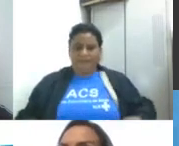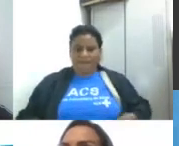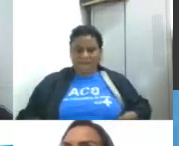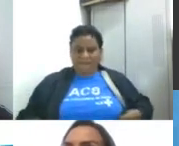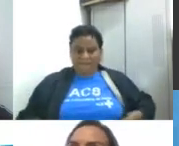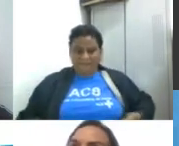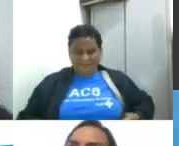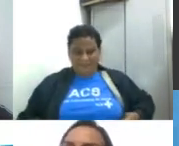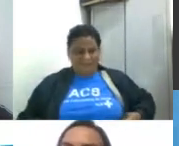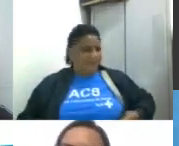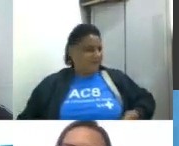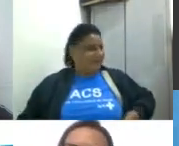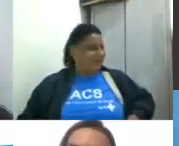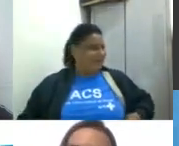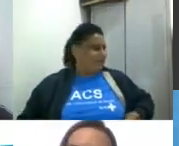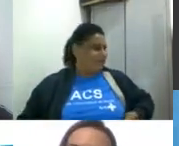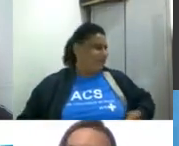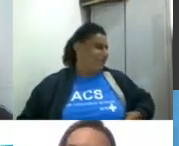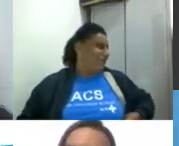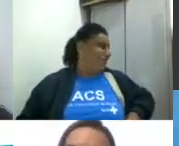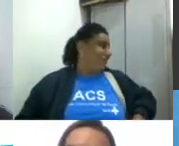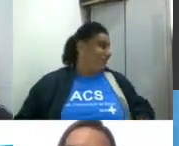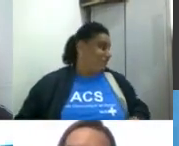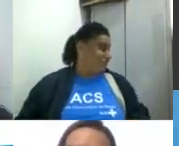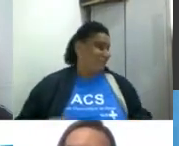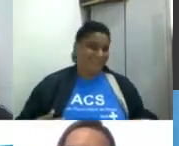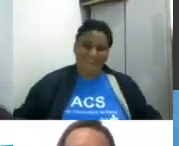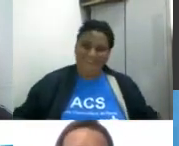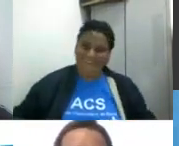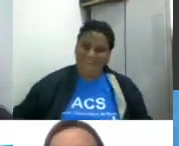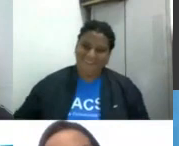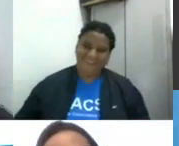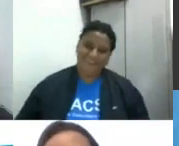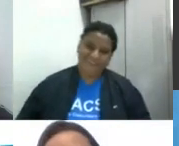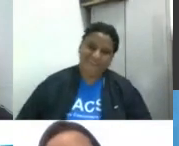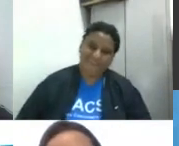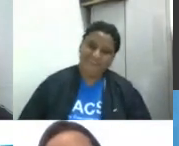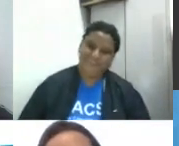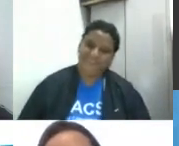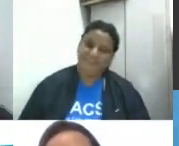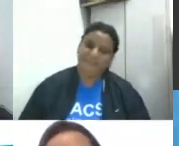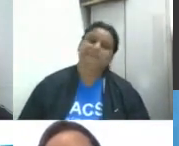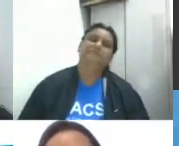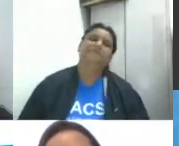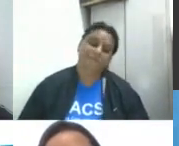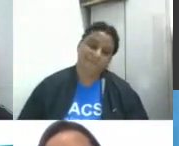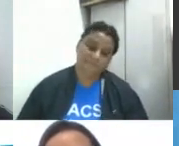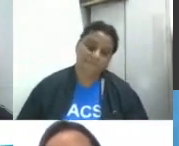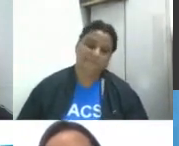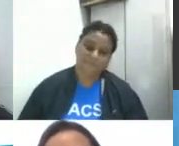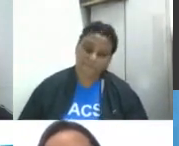bem além da medida é melhor ele tomar com o álcool do que ele não tomar medicação